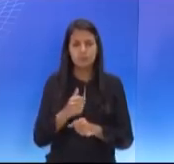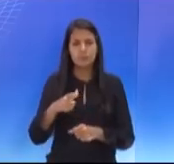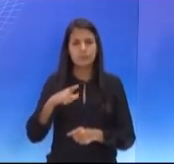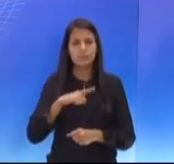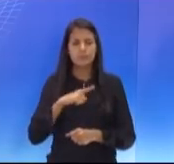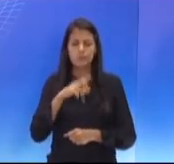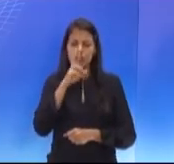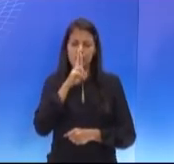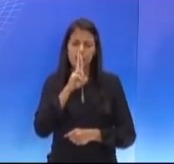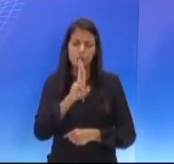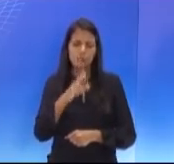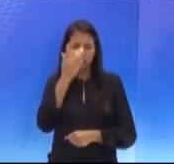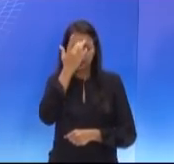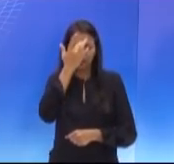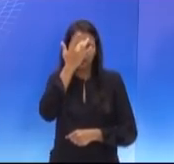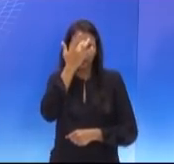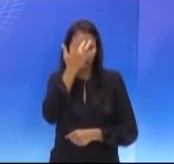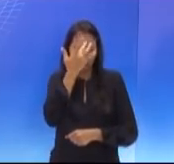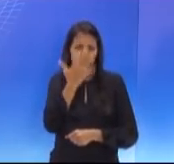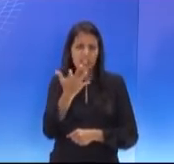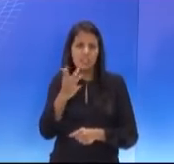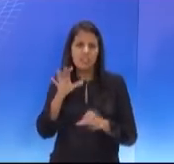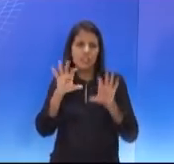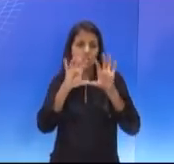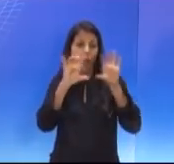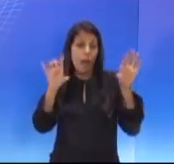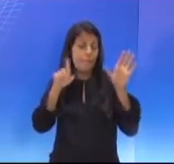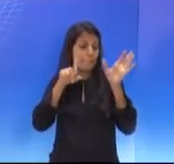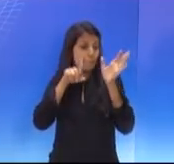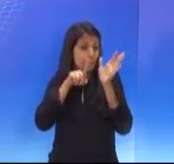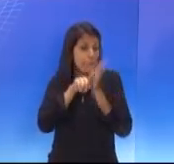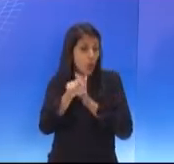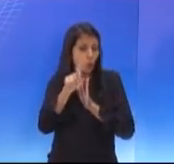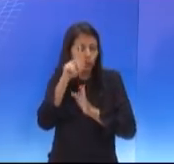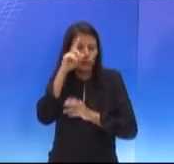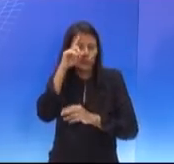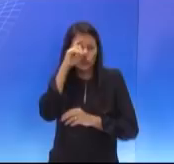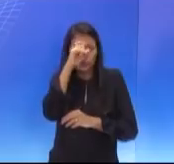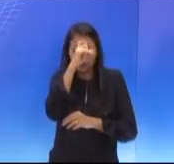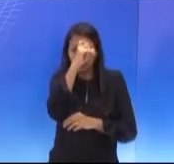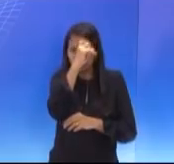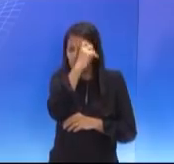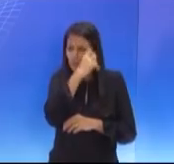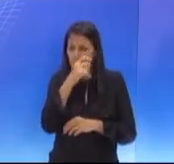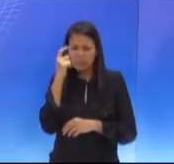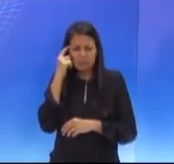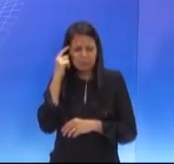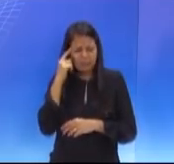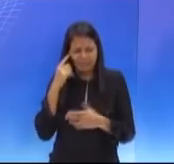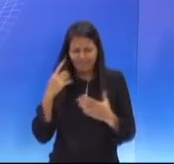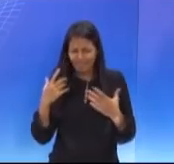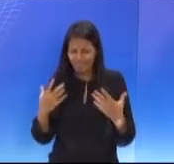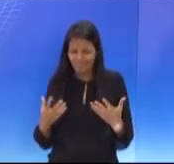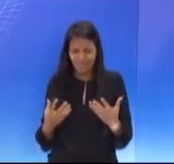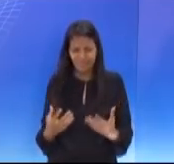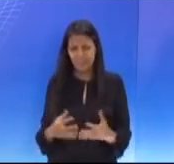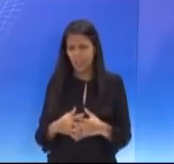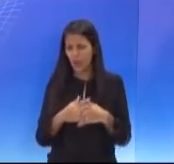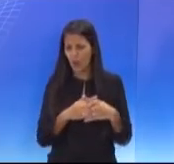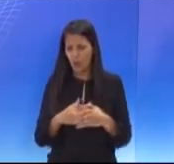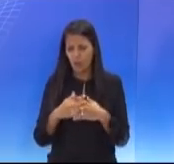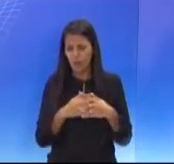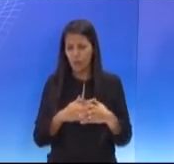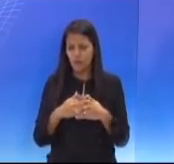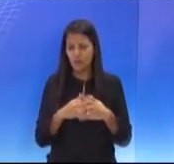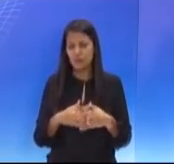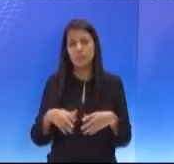parece difícil, certo? Porque bota K, que é constante, a gente não tem bem esse costume. Então é necessário, pessoal, ler